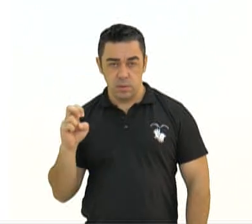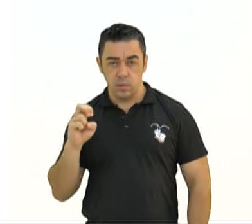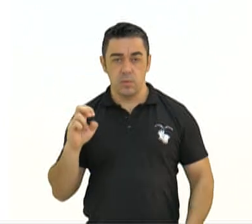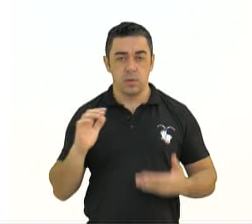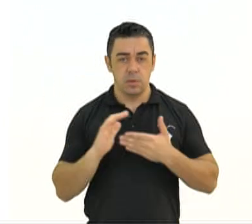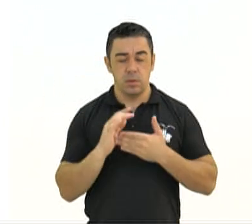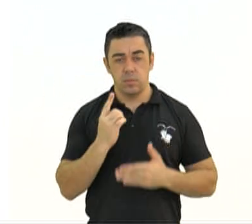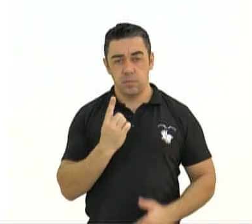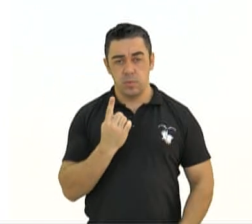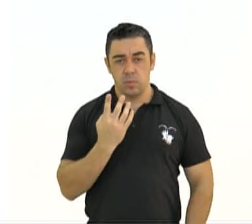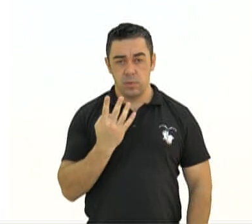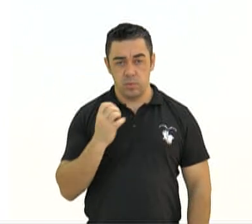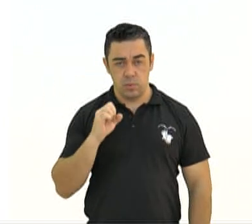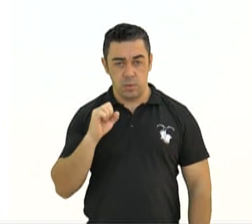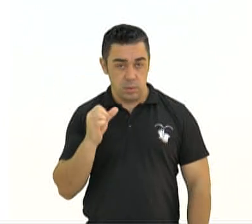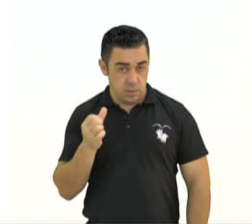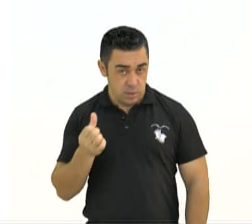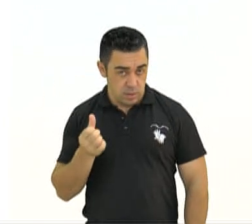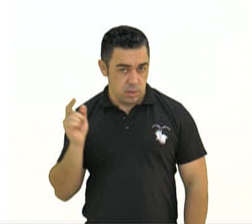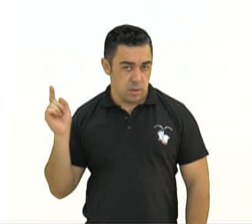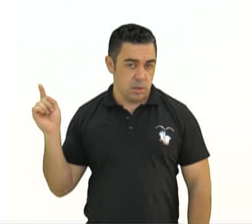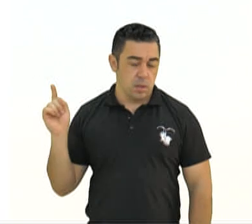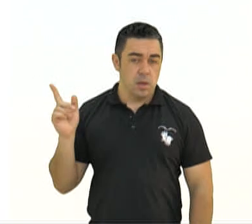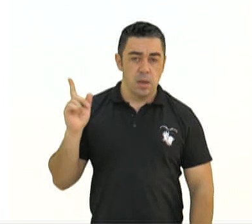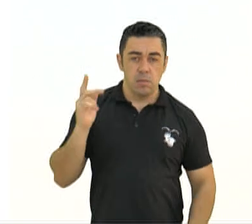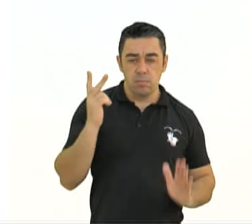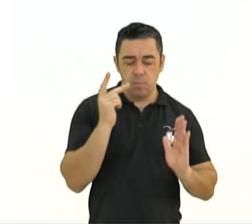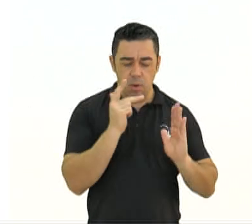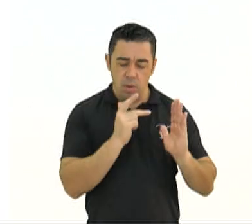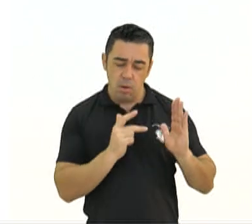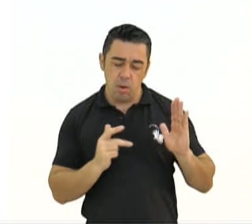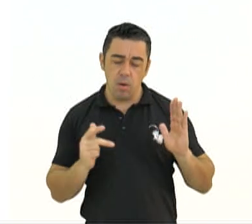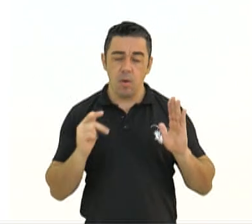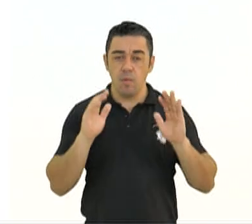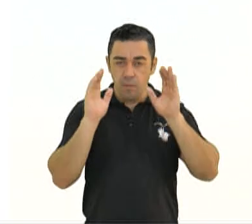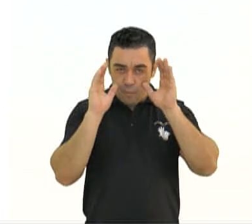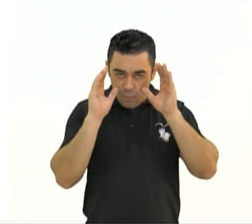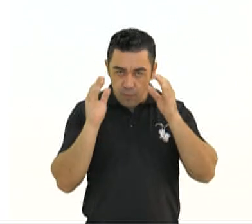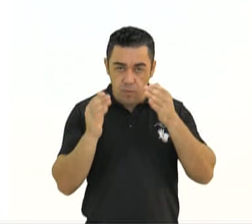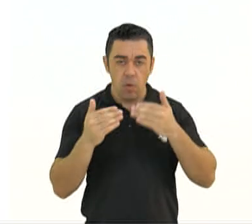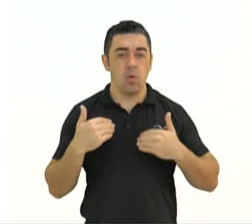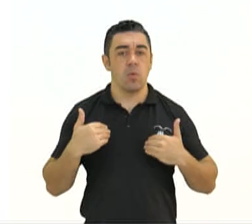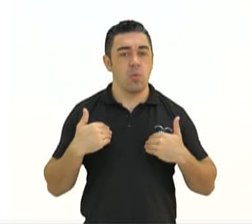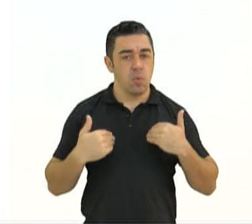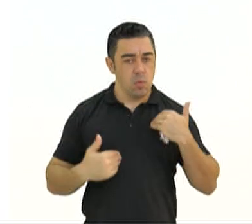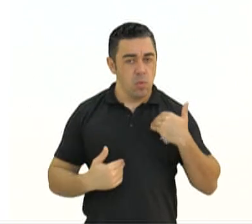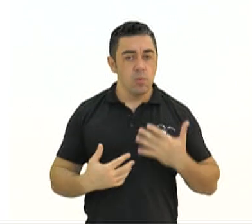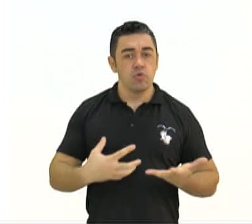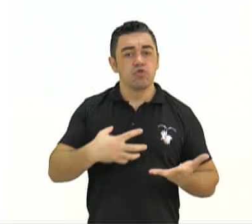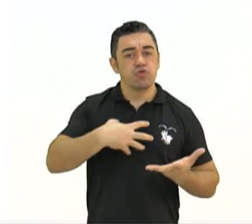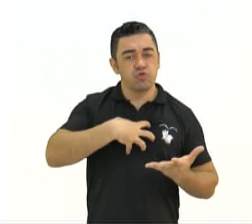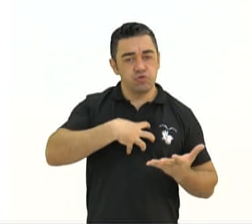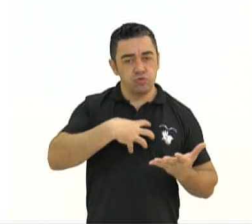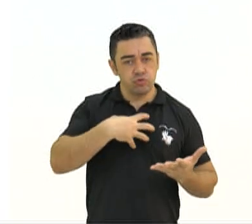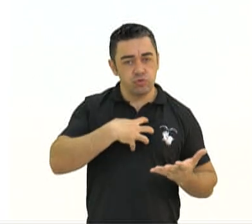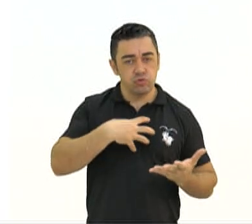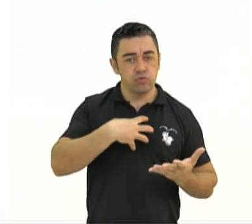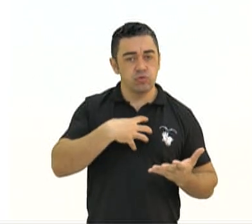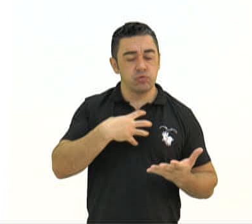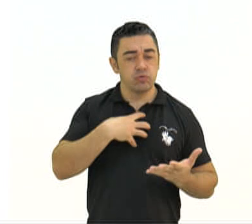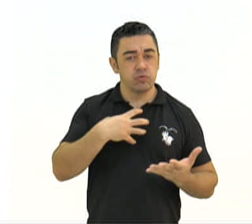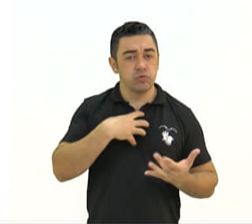1486. Nós temos, então, o retorno do foco no corpo humano. E aí, as formas corporais